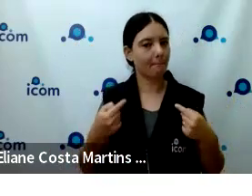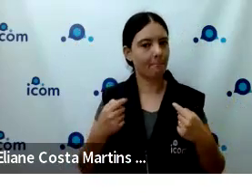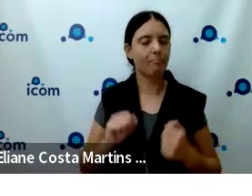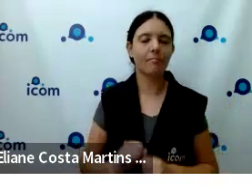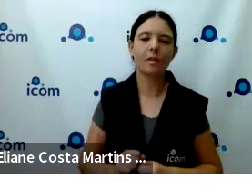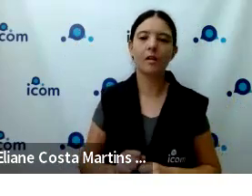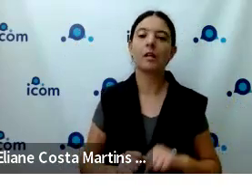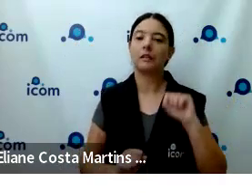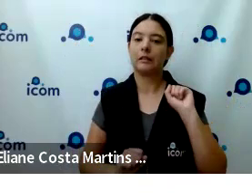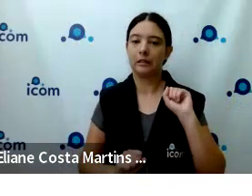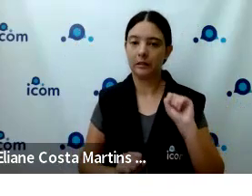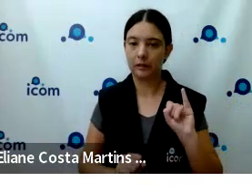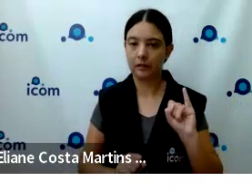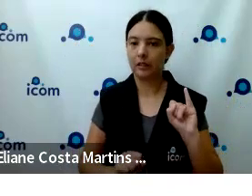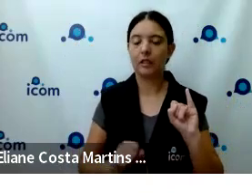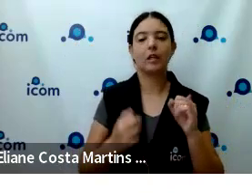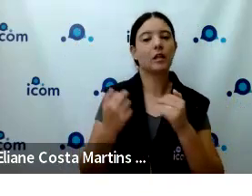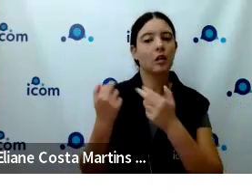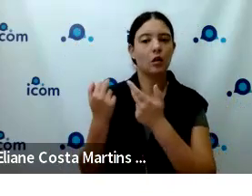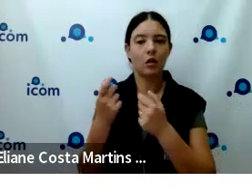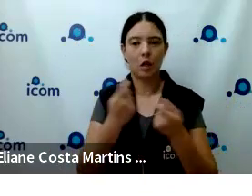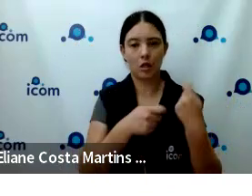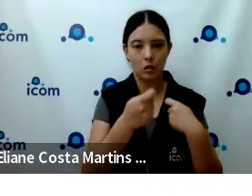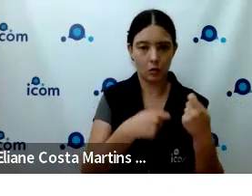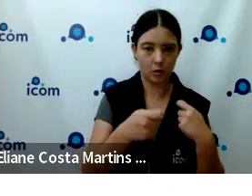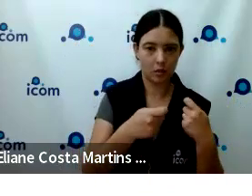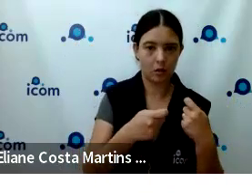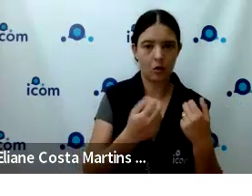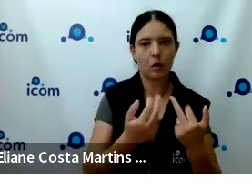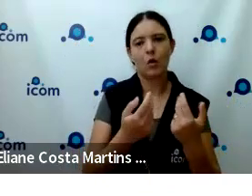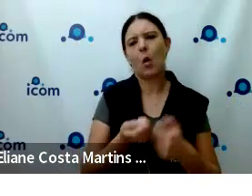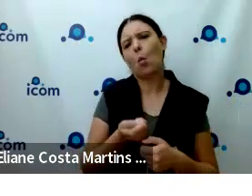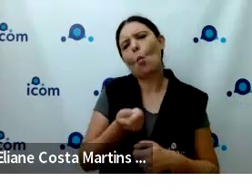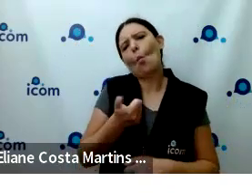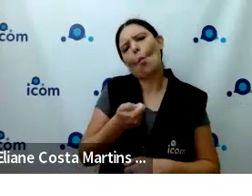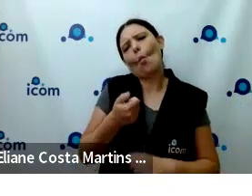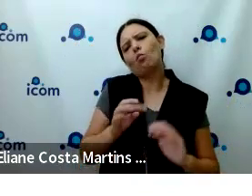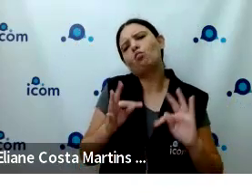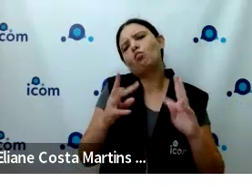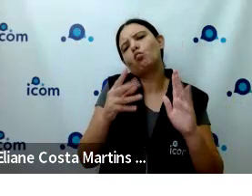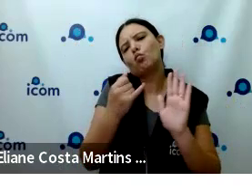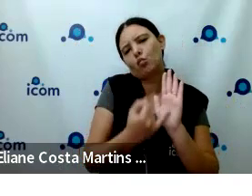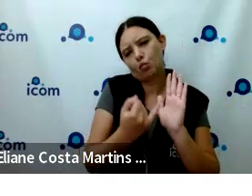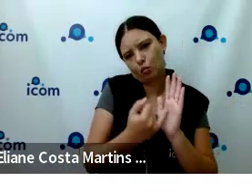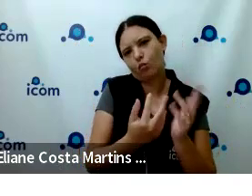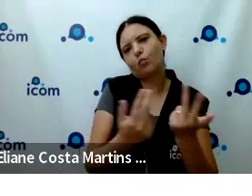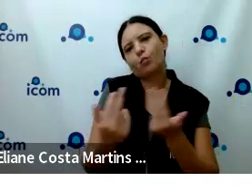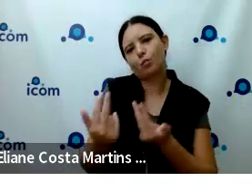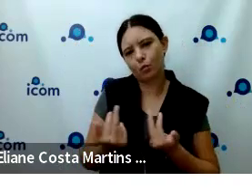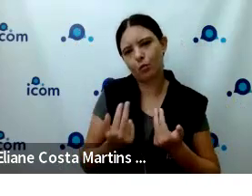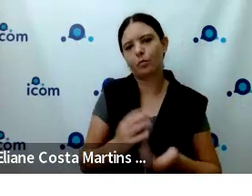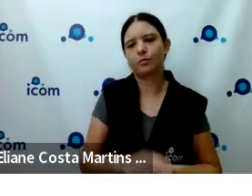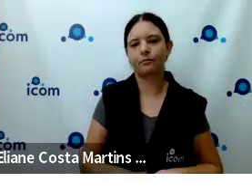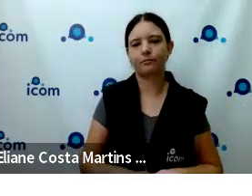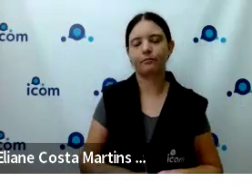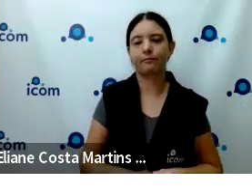mesmo procedimento administrativo aplica-se a quase todos os impostos. A